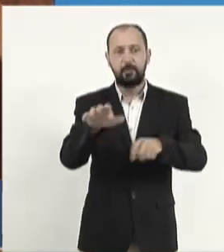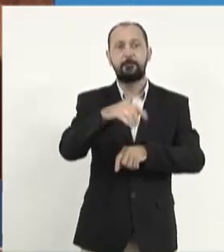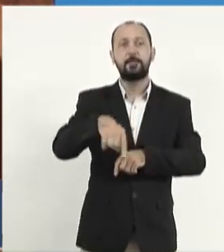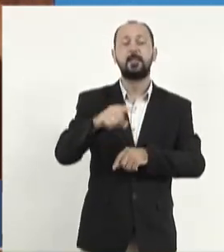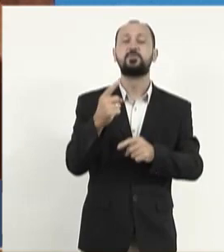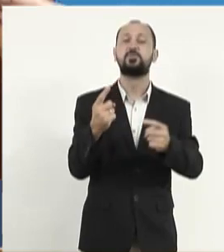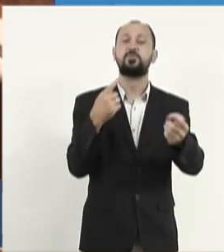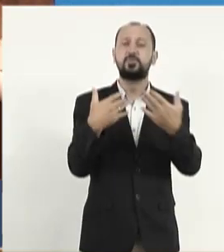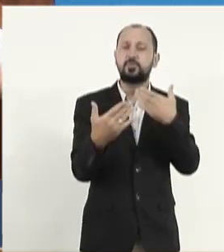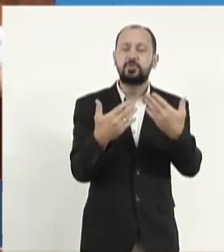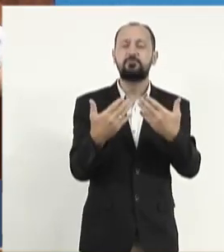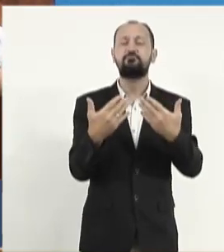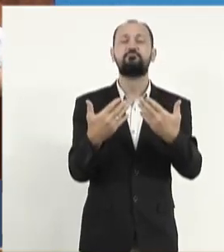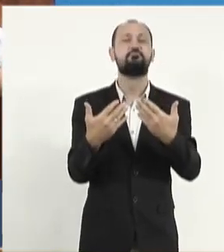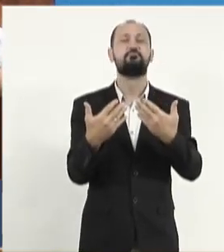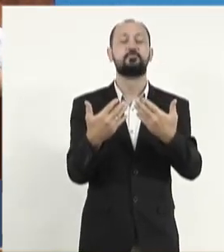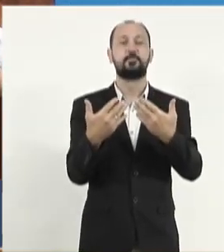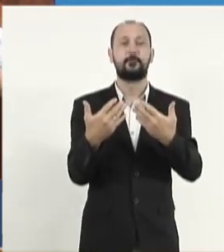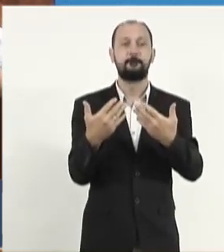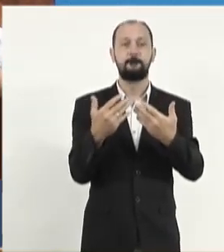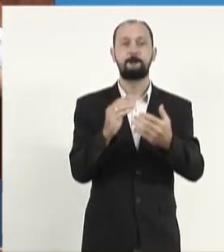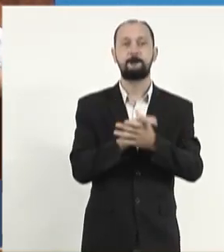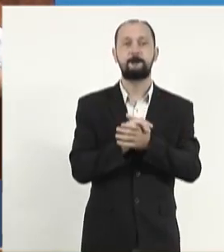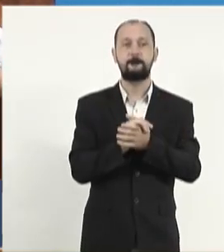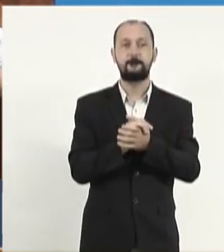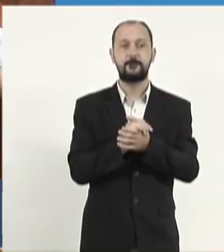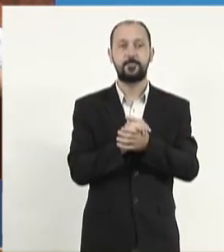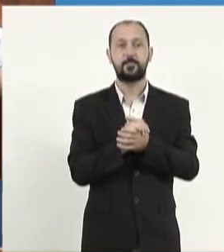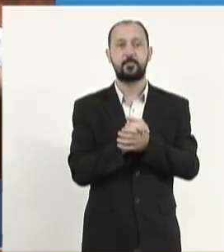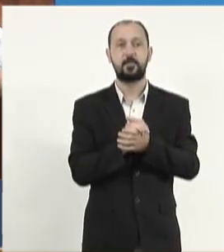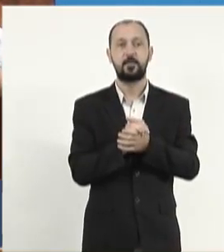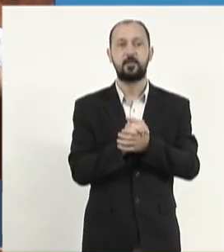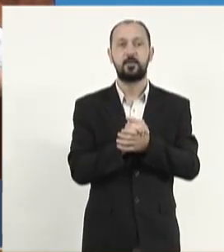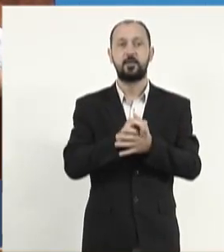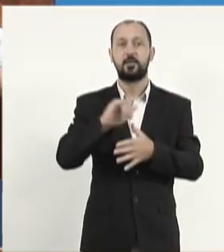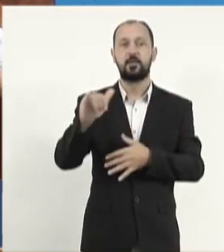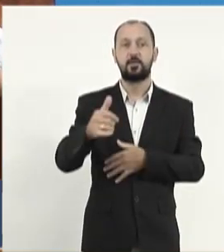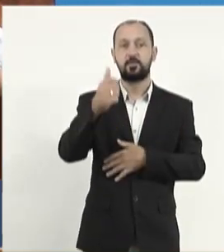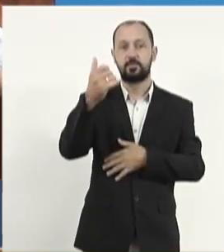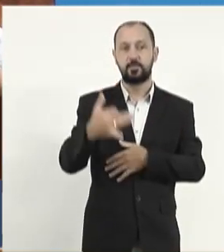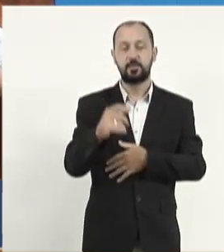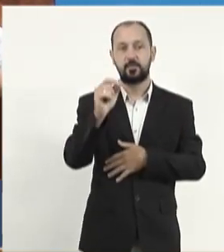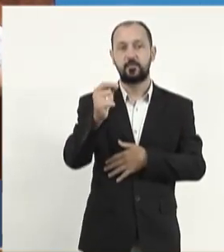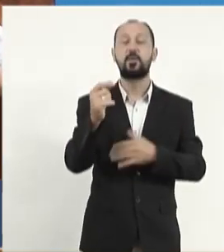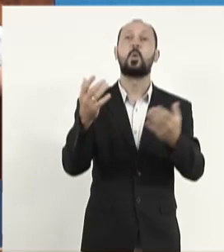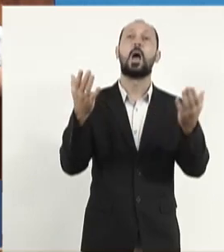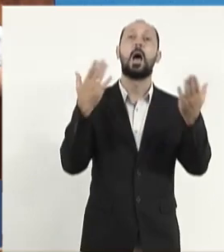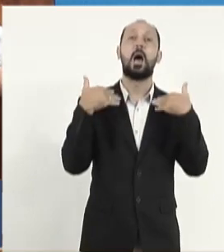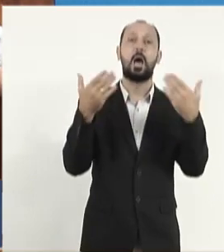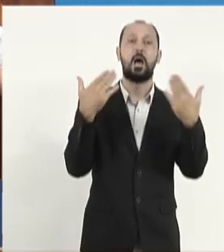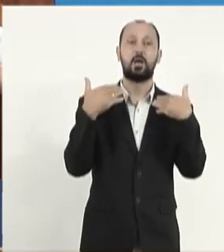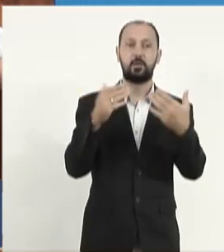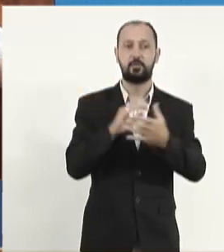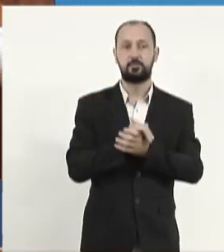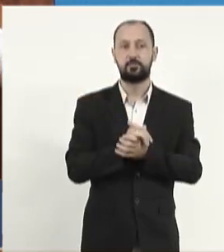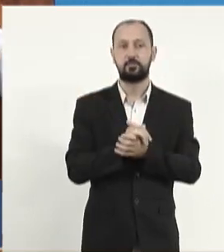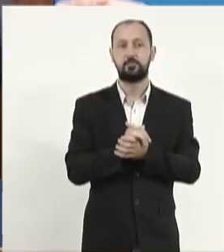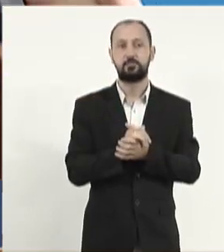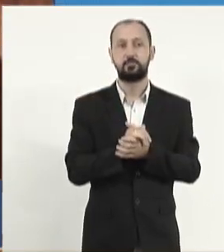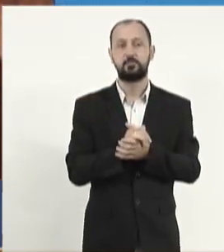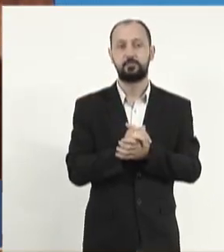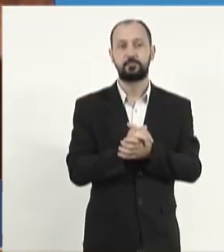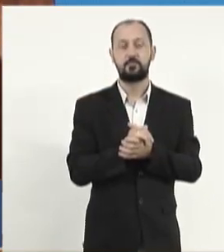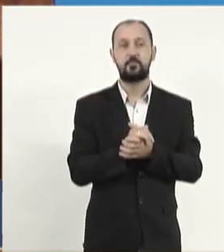nós discutimos com eles, né? E a justificativa foi a do calor, né? Então,